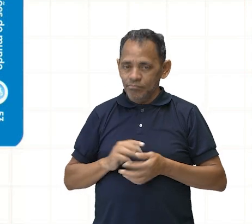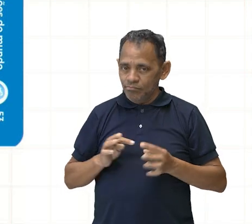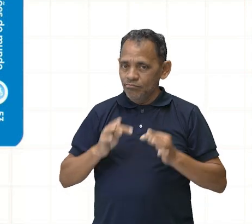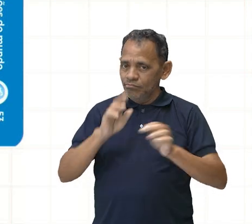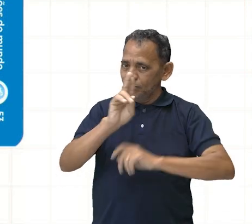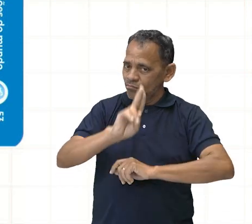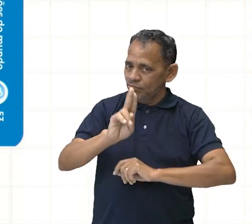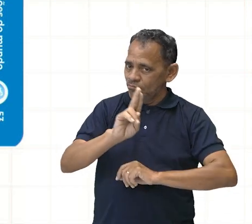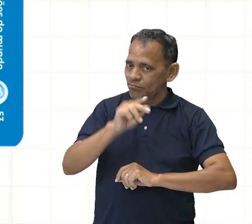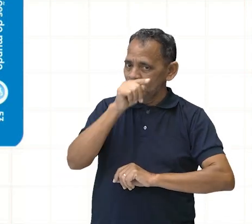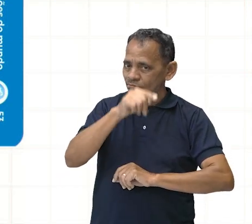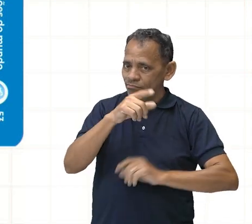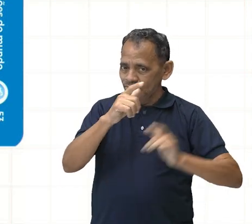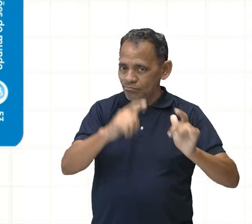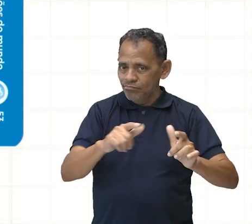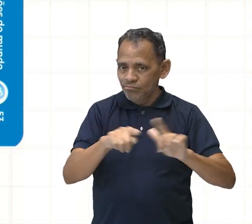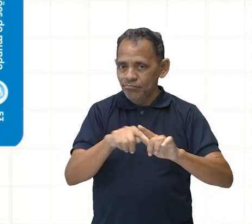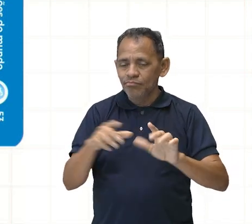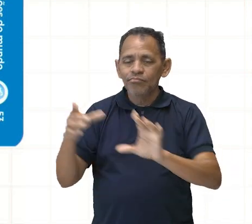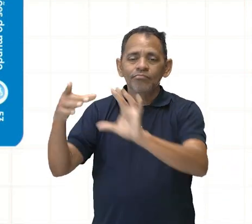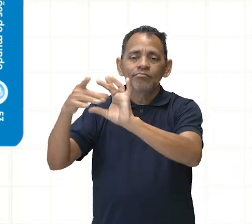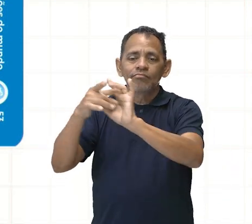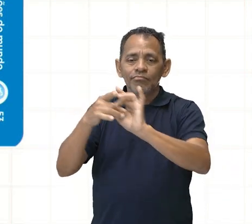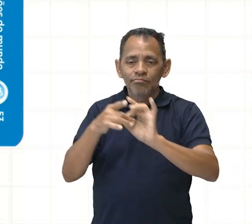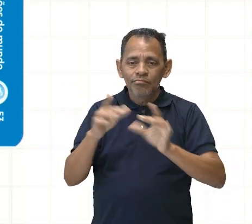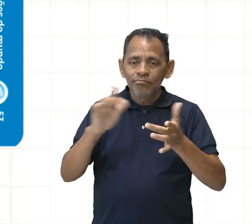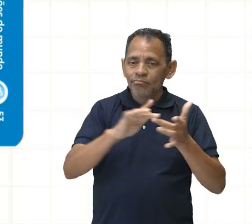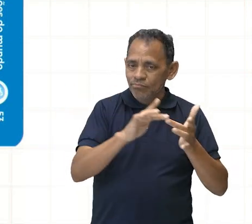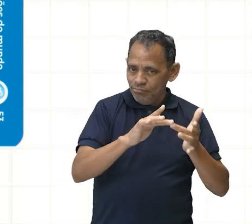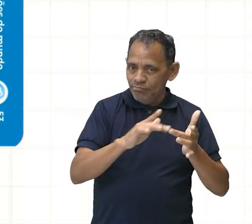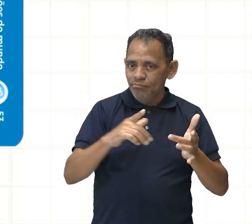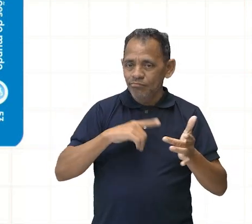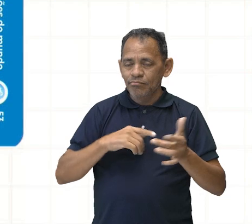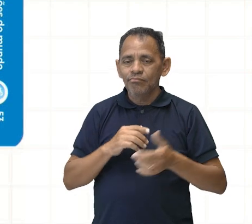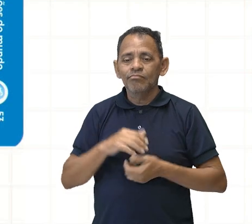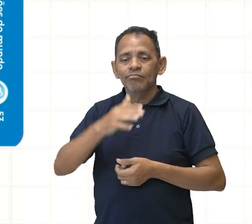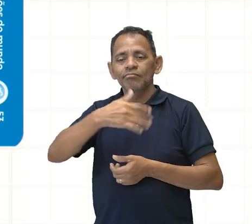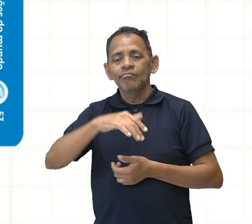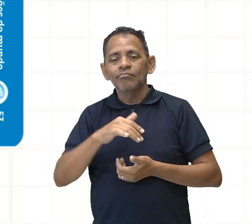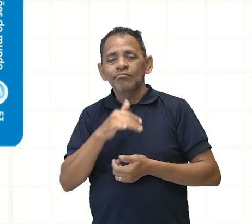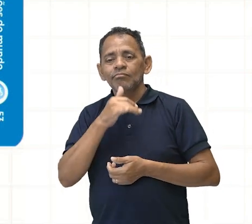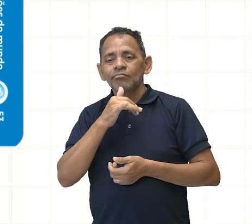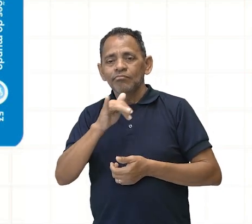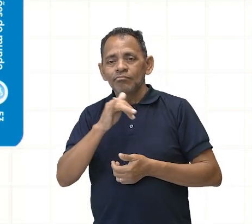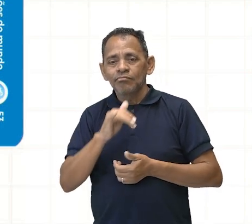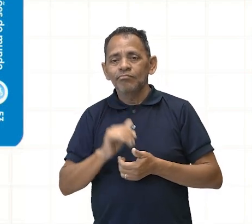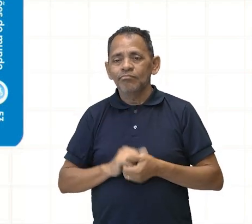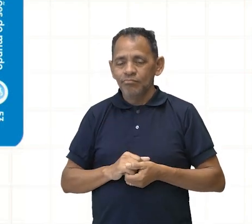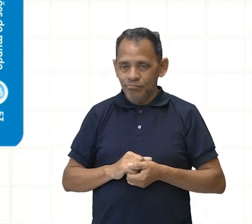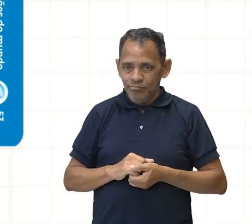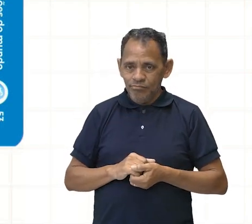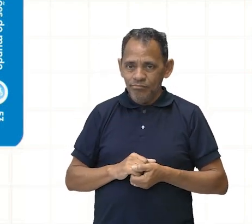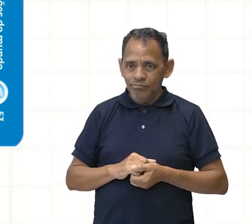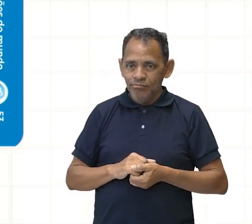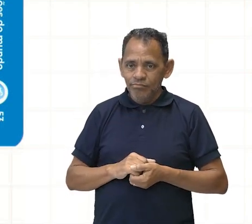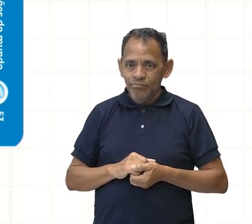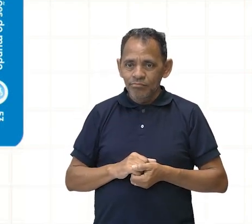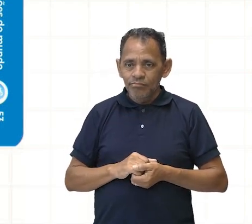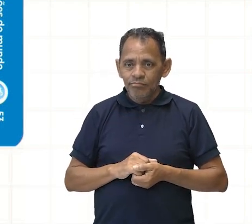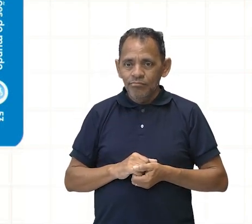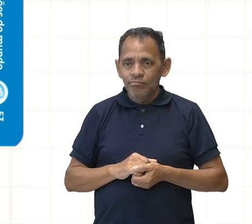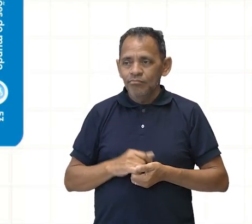usam lá vai estar muito ligado às fontes de energia, tá? Então, a gente observa aqui em cada ponto do